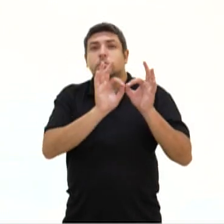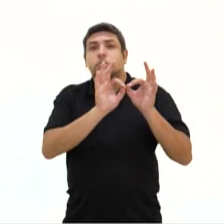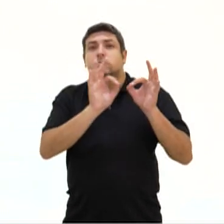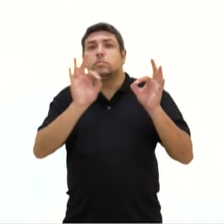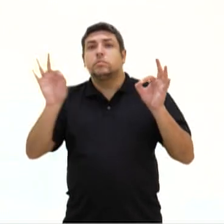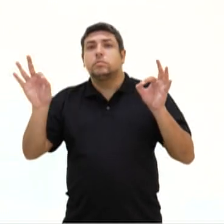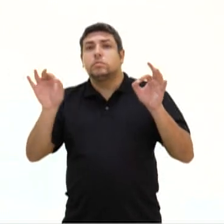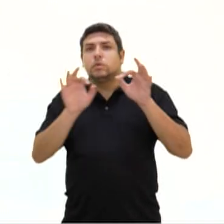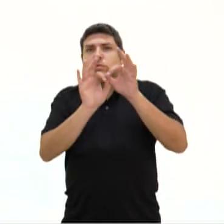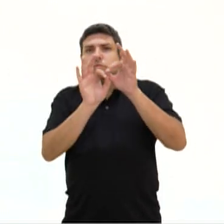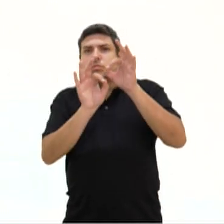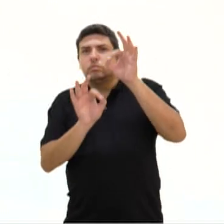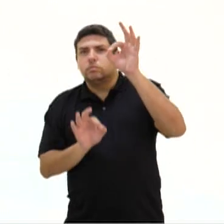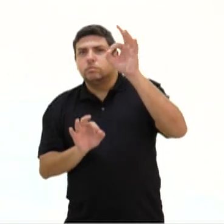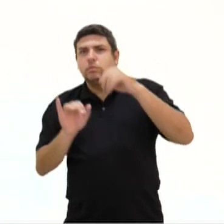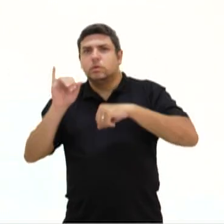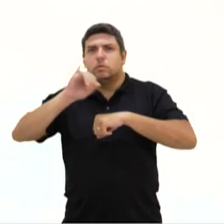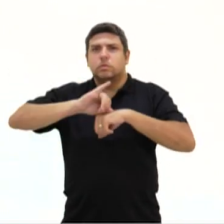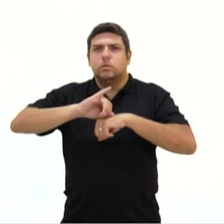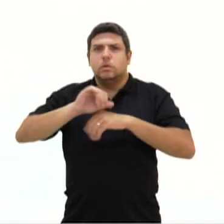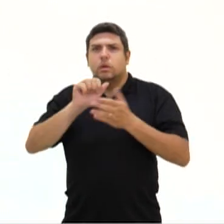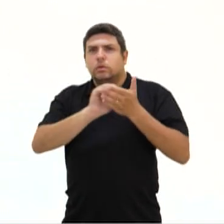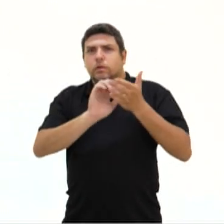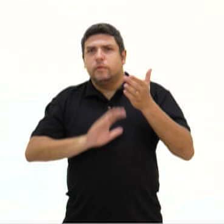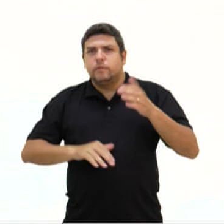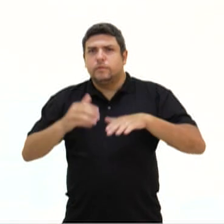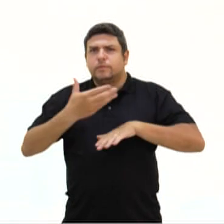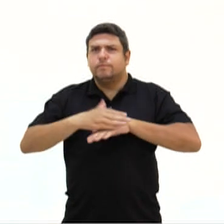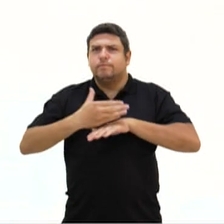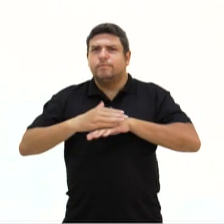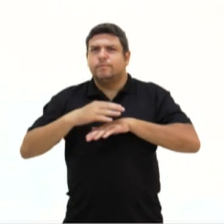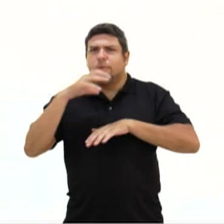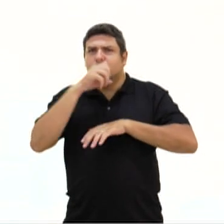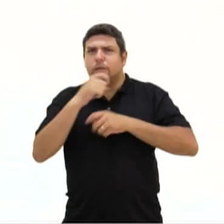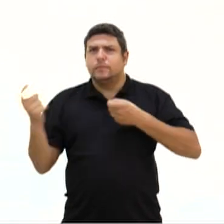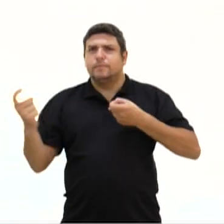fórmula, é um exercíciozinho tranquilo, volto já com vocês.